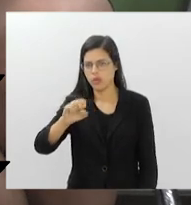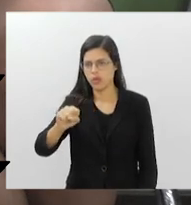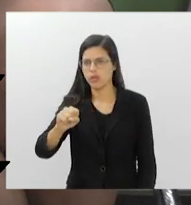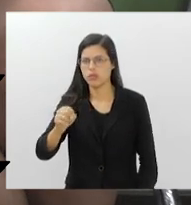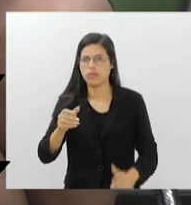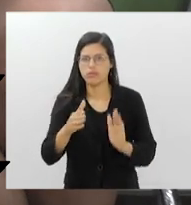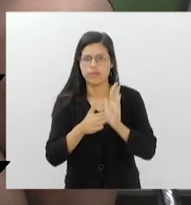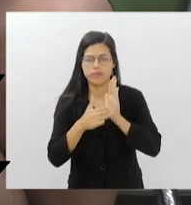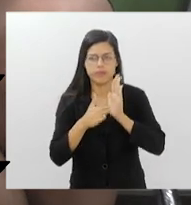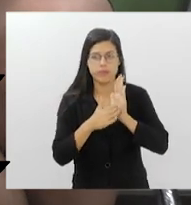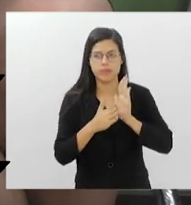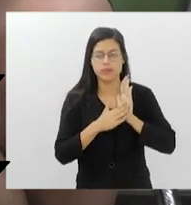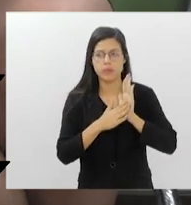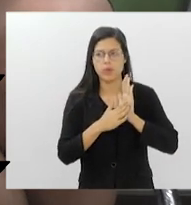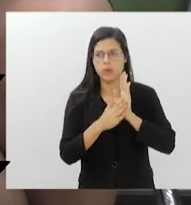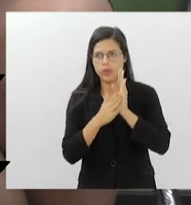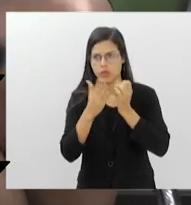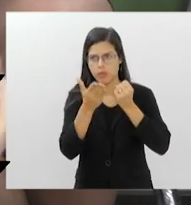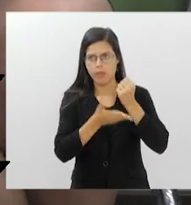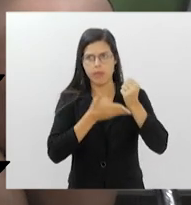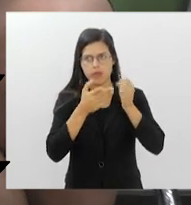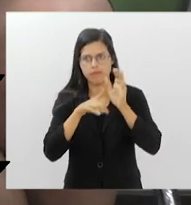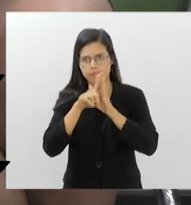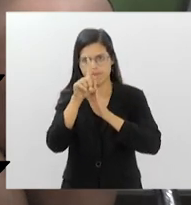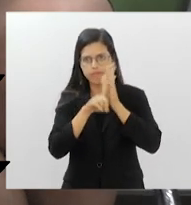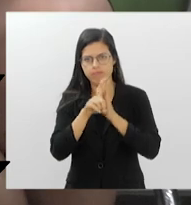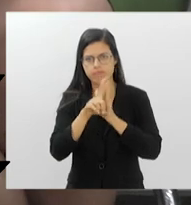propus fundamentado em estudos